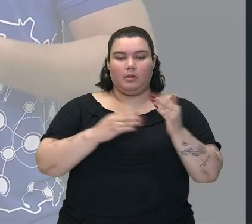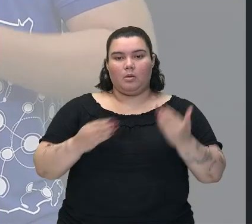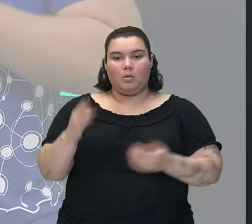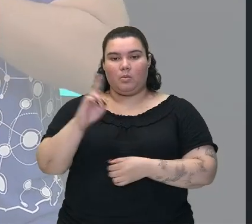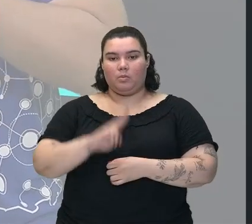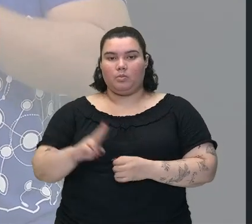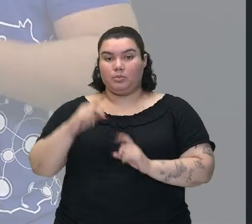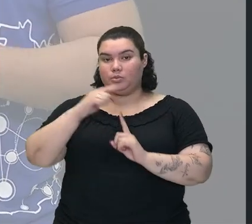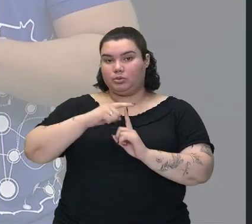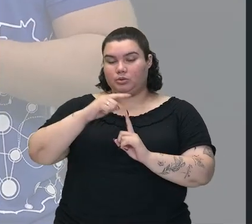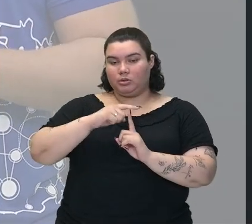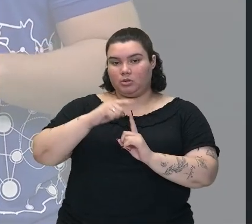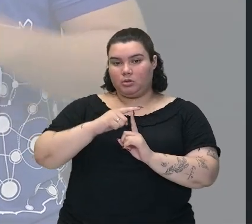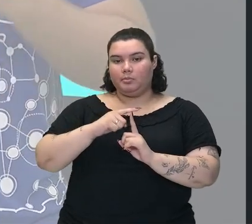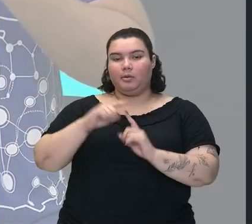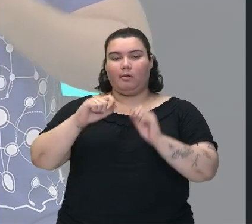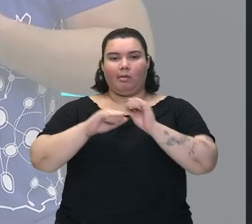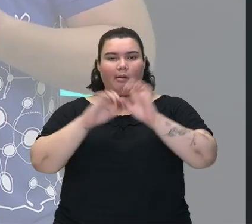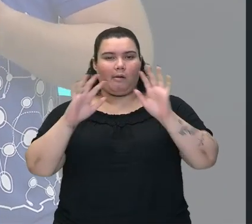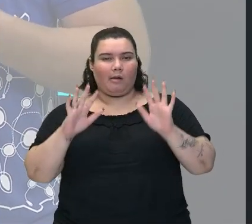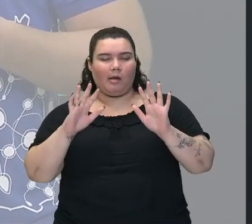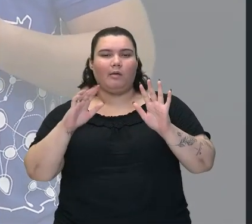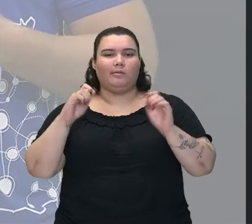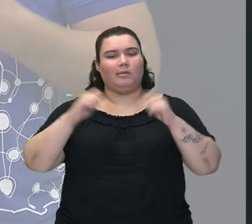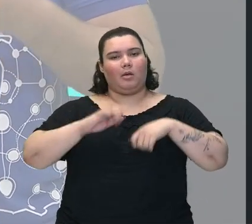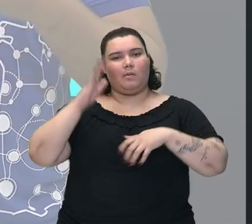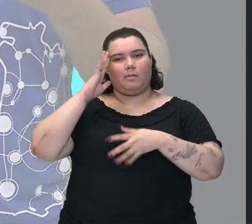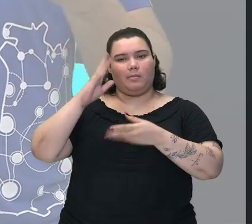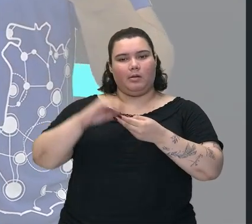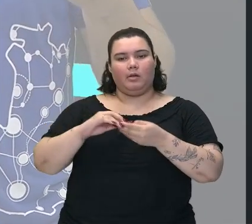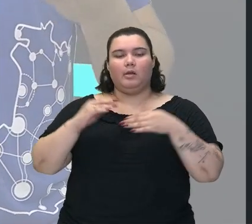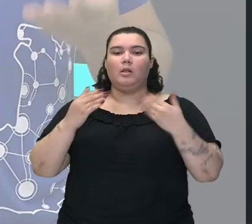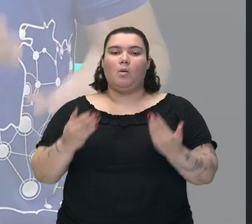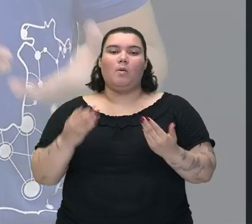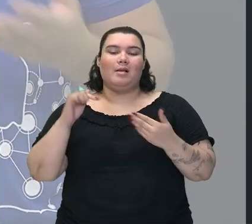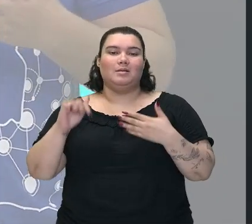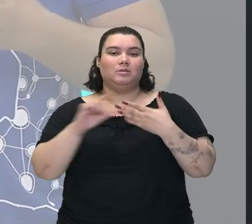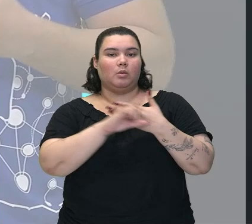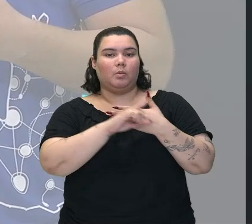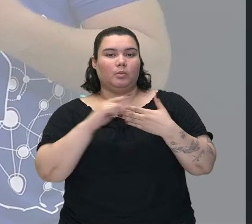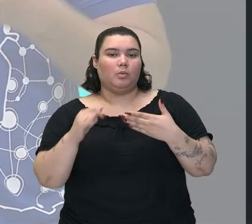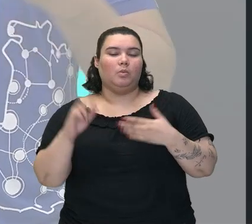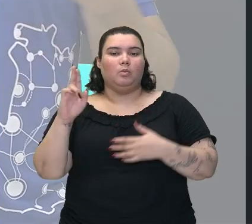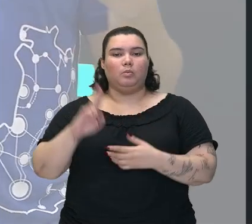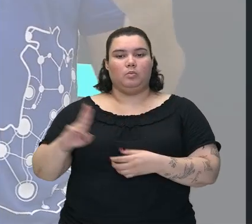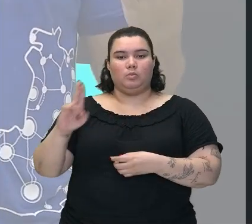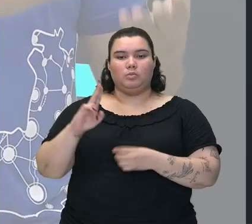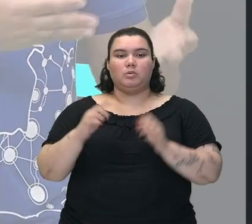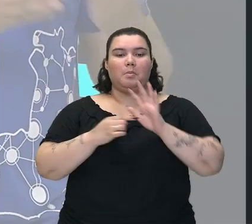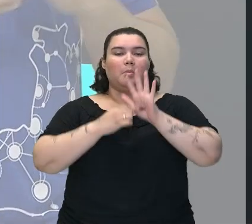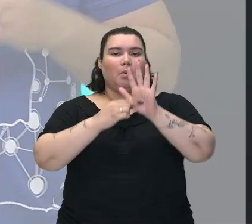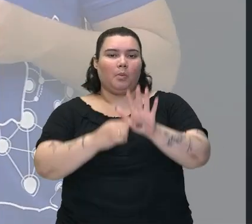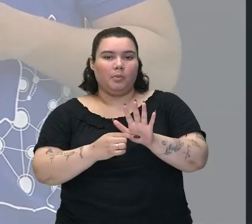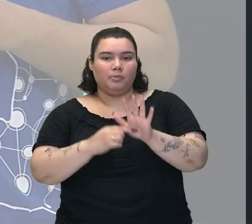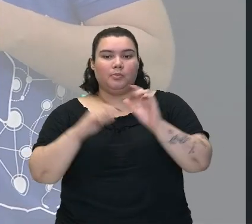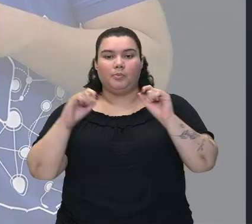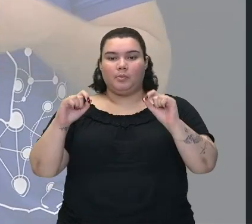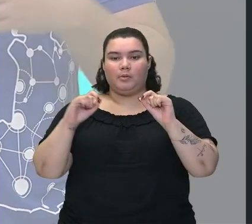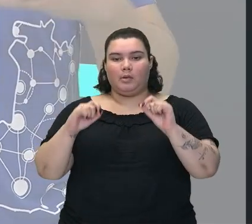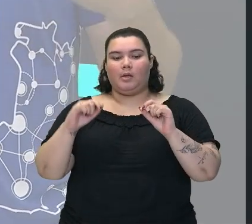formas fixas, essas formas clássicas, observem que Augusto dos Anjos aí já evidencia a sua ligação com